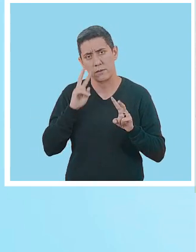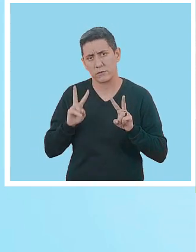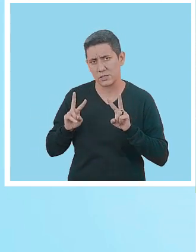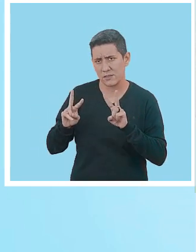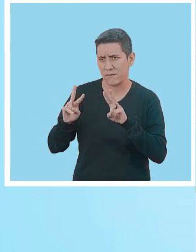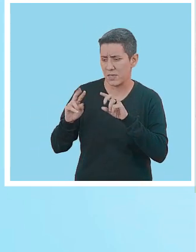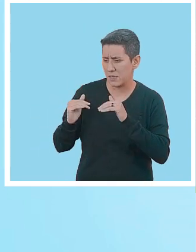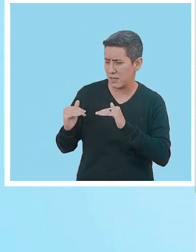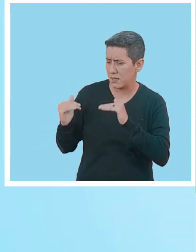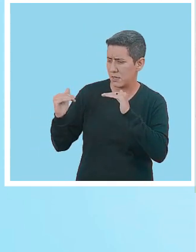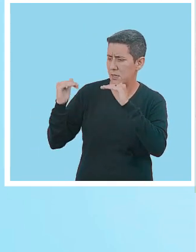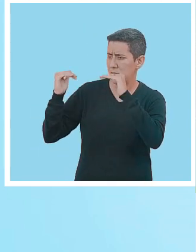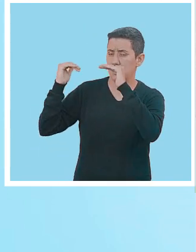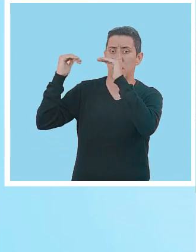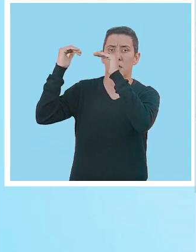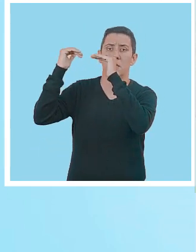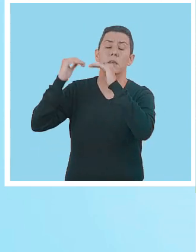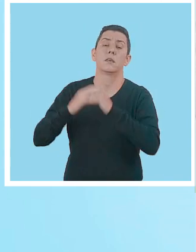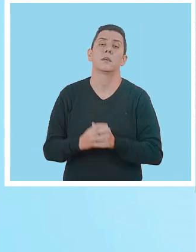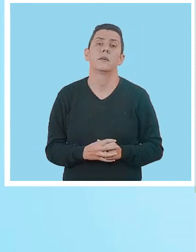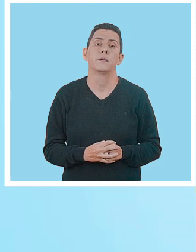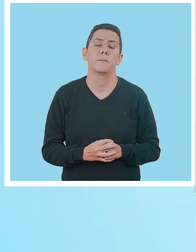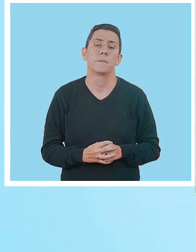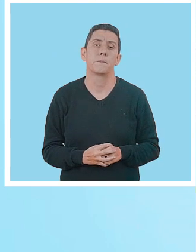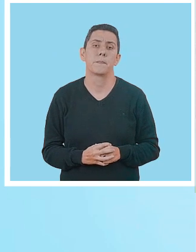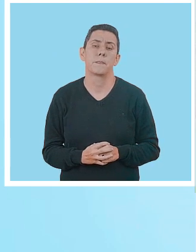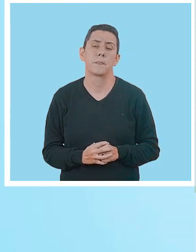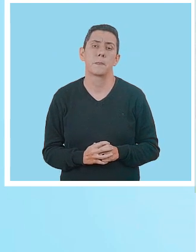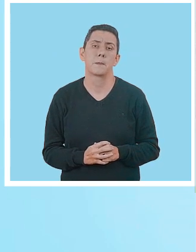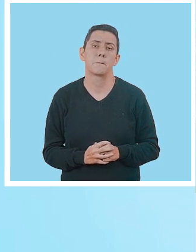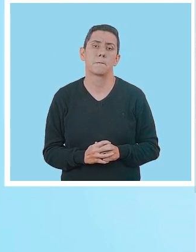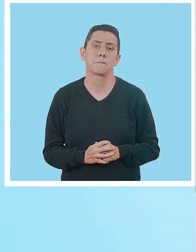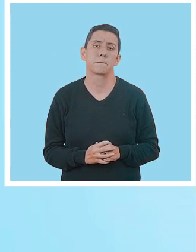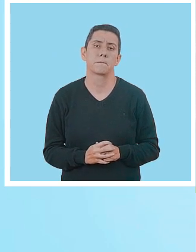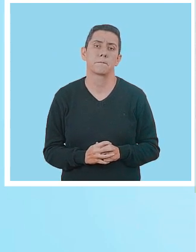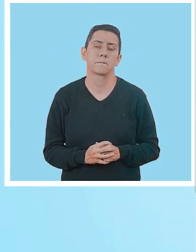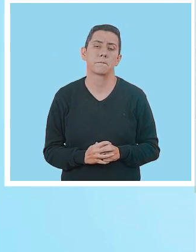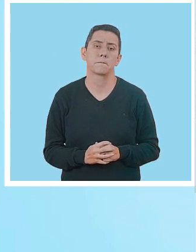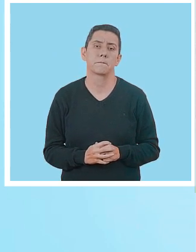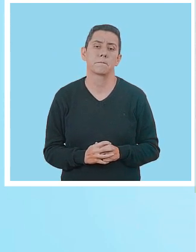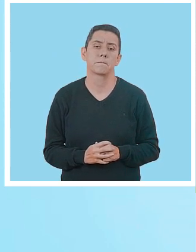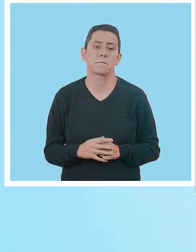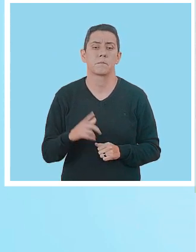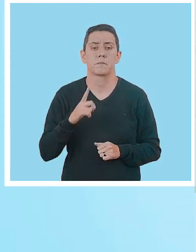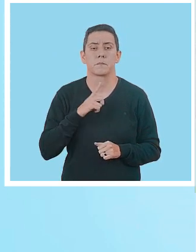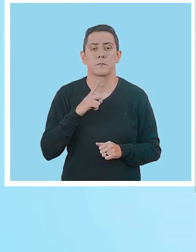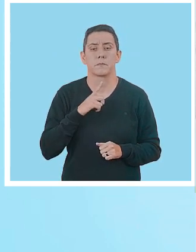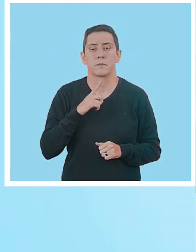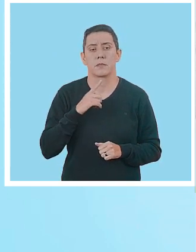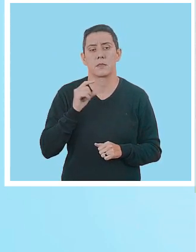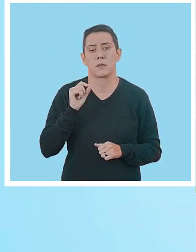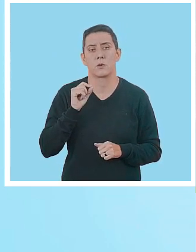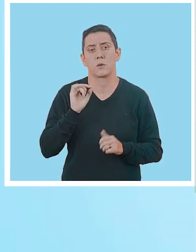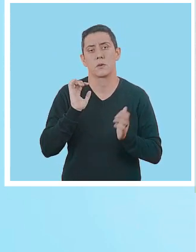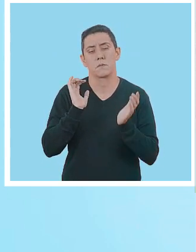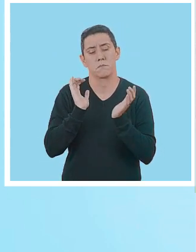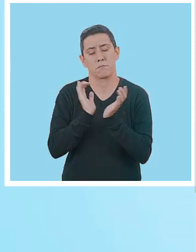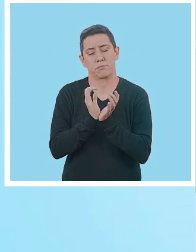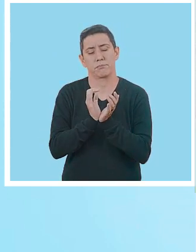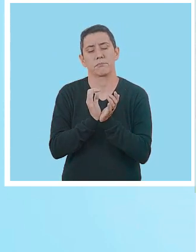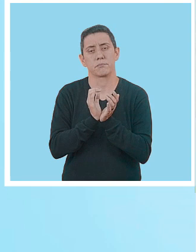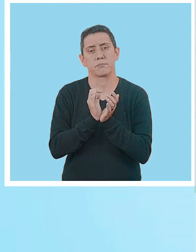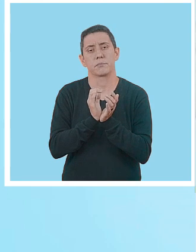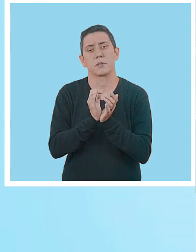né que temos aqui os hardwares né eletrônica de potência